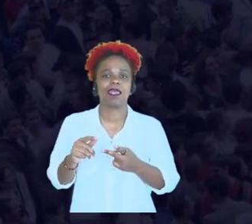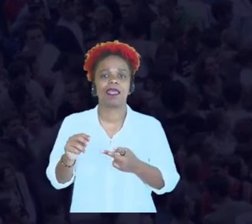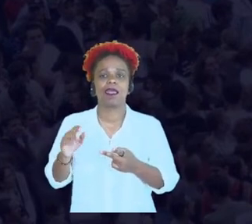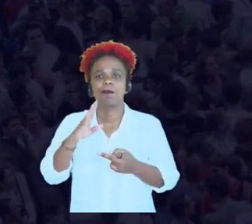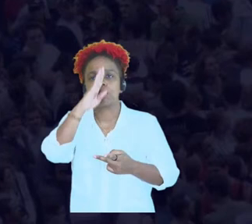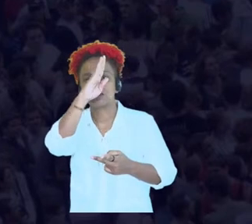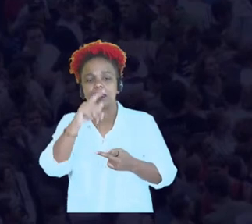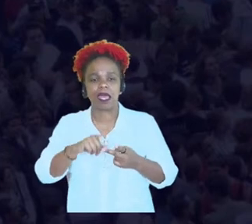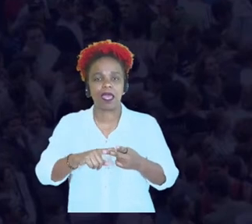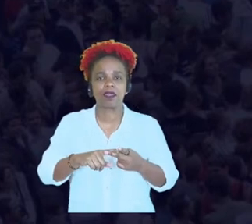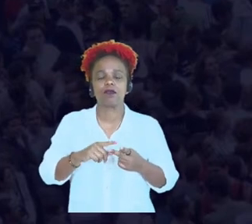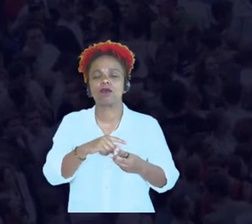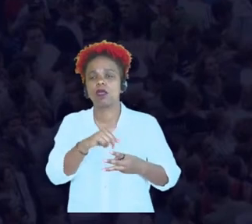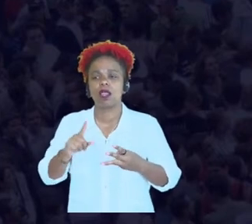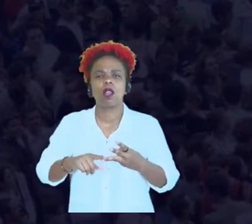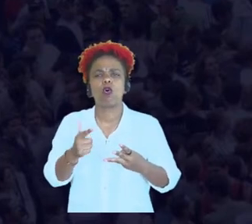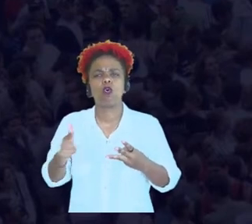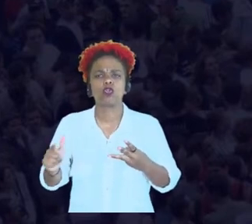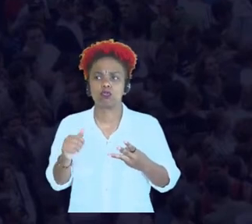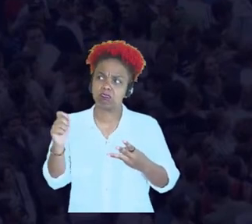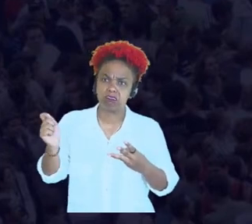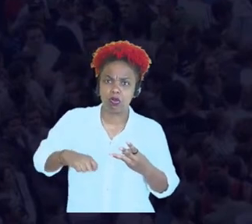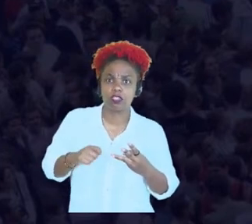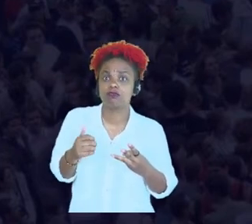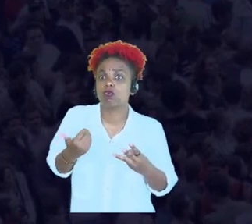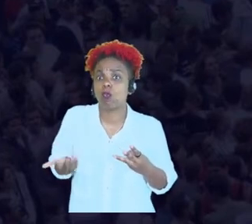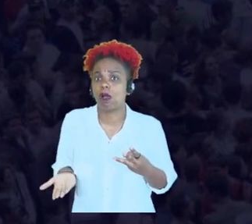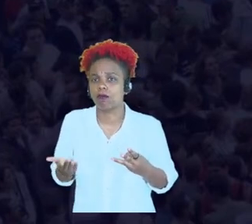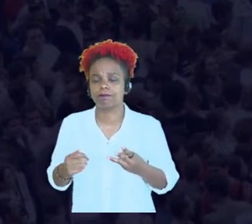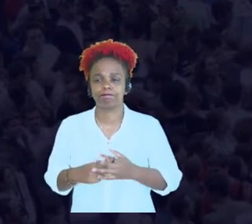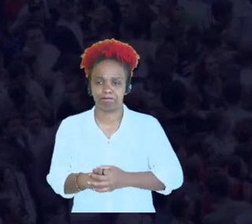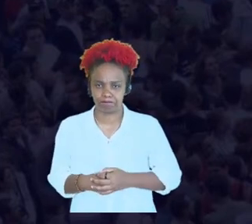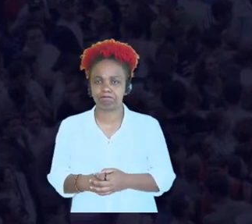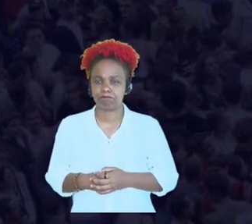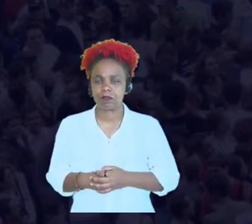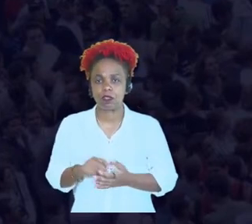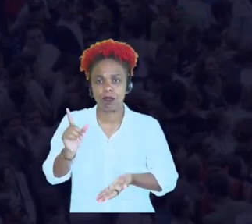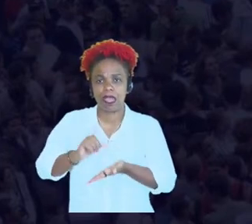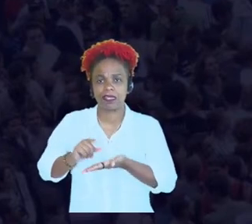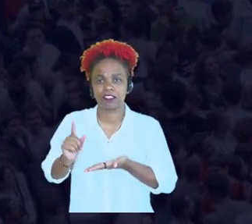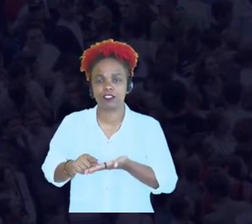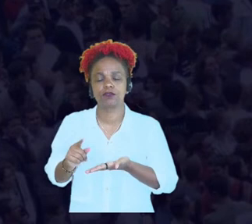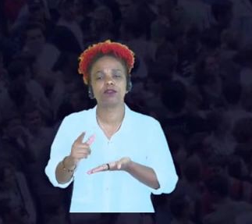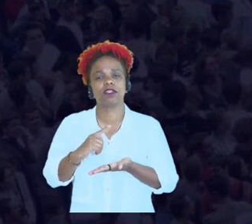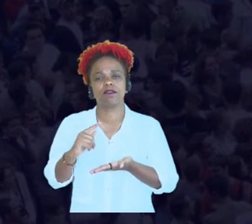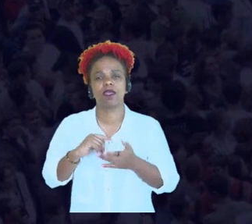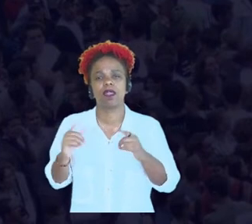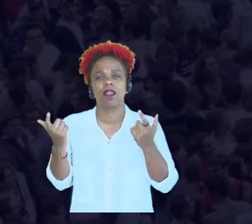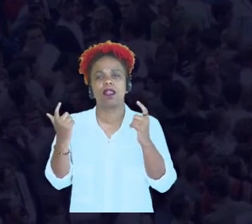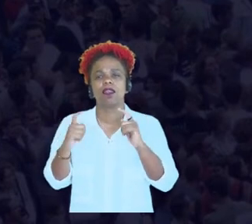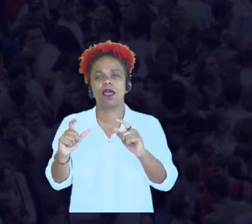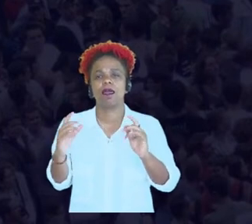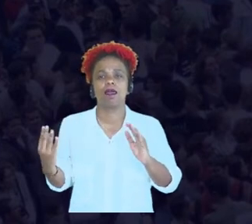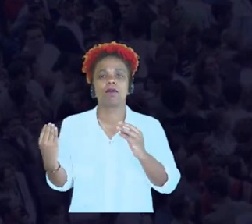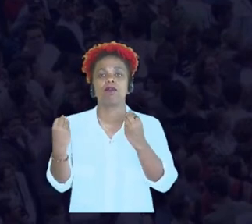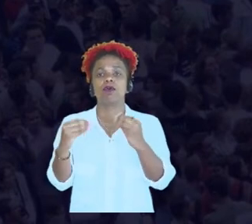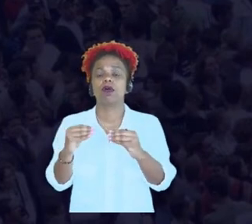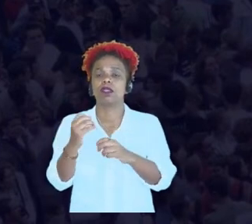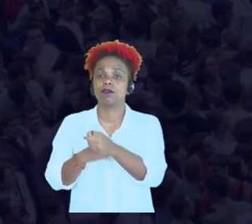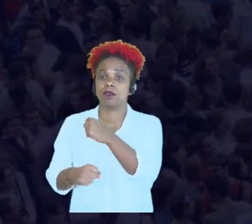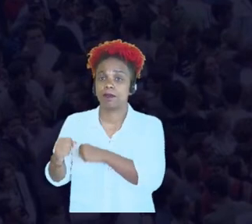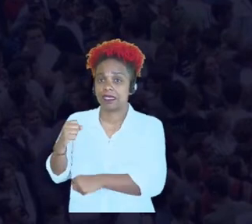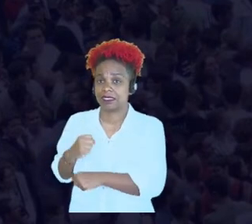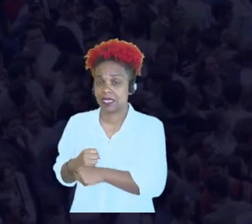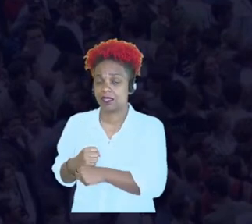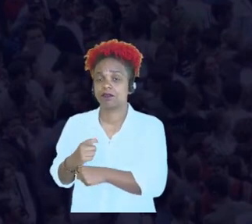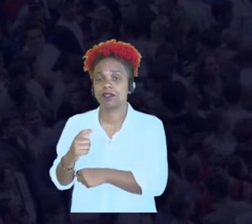via. E bom, desde... Eu publiquei um artigo na Folha, acho que outubro do ano passado, já falando que